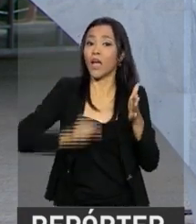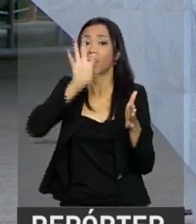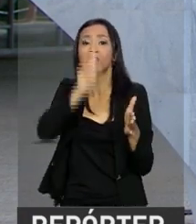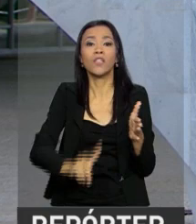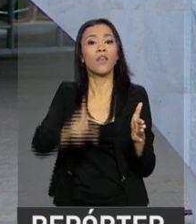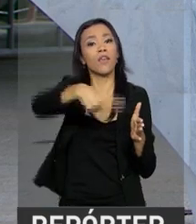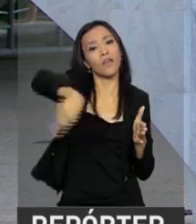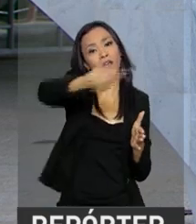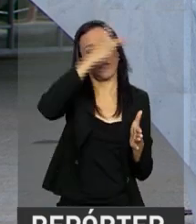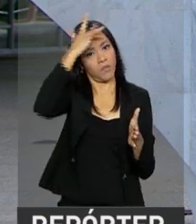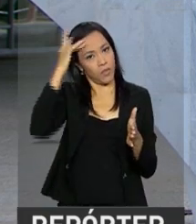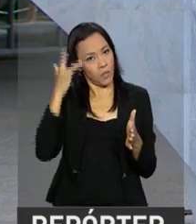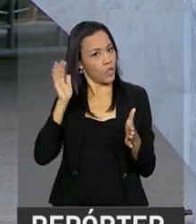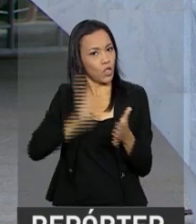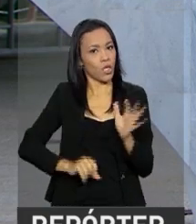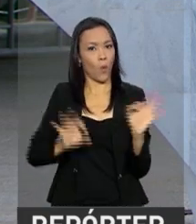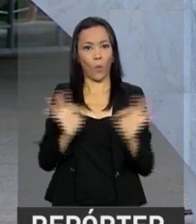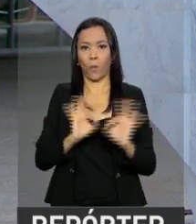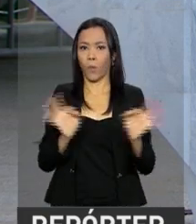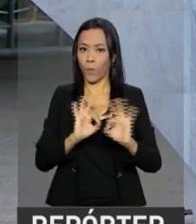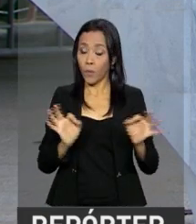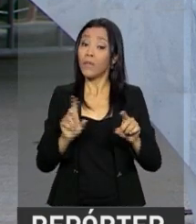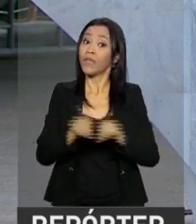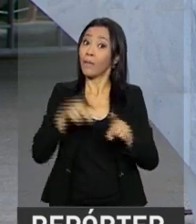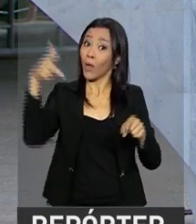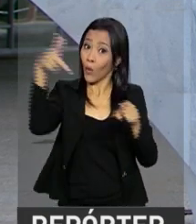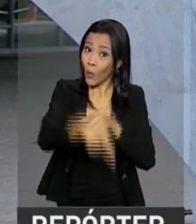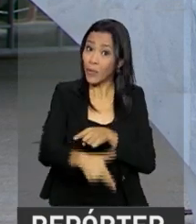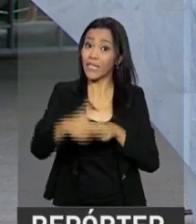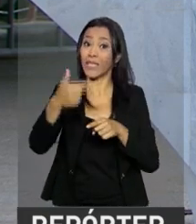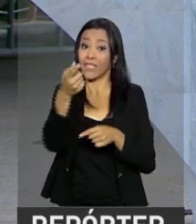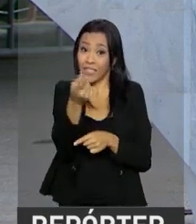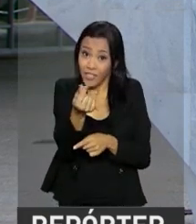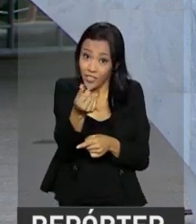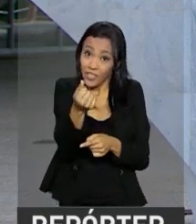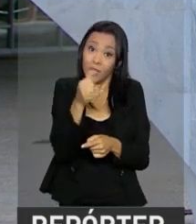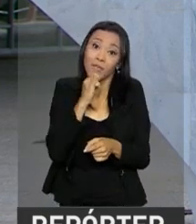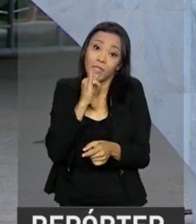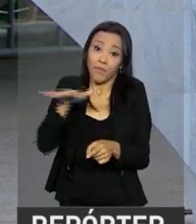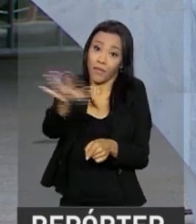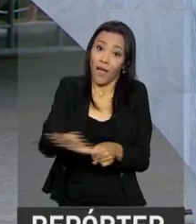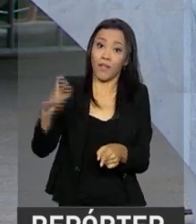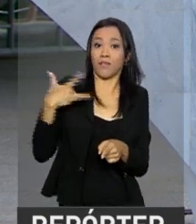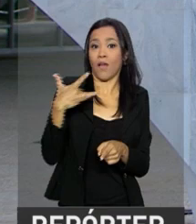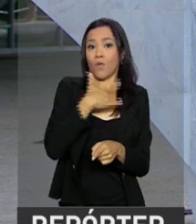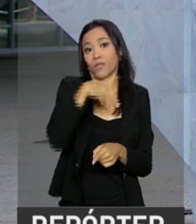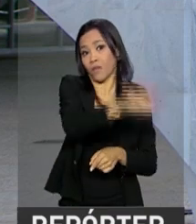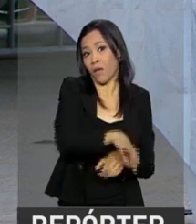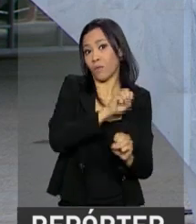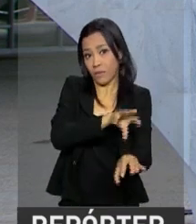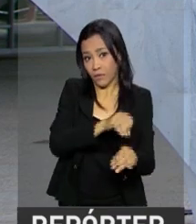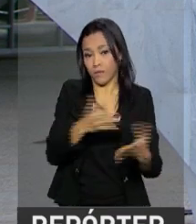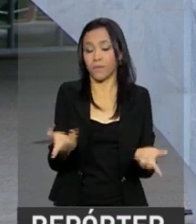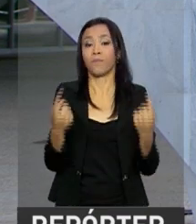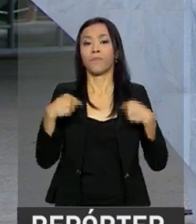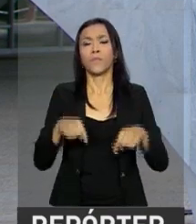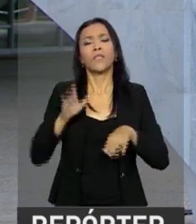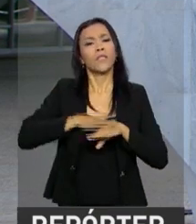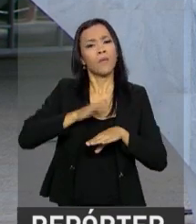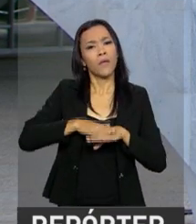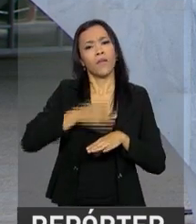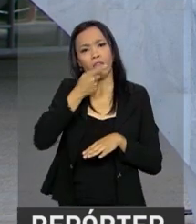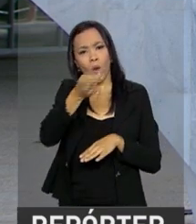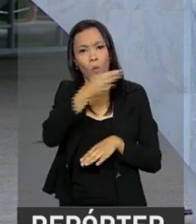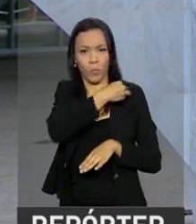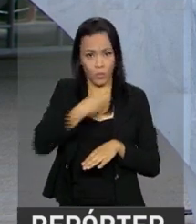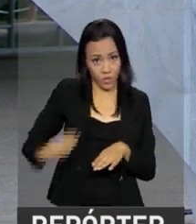população e também sem cortar dinheiro de áreas essenciais como saúde e educação. O ministro da Fazenda, Henrique